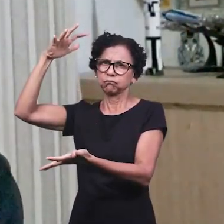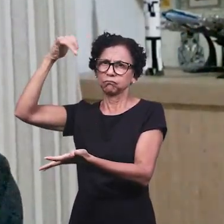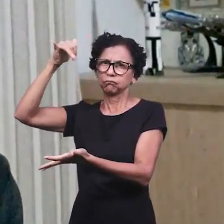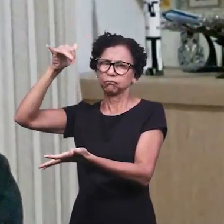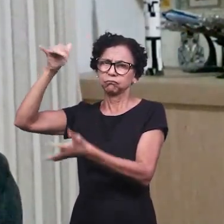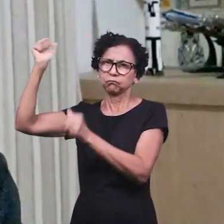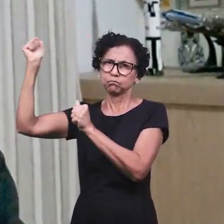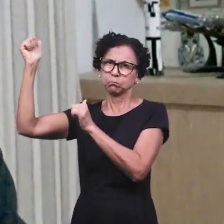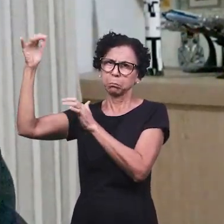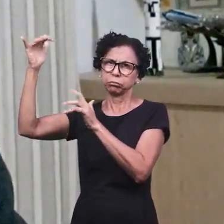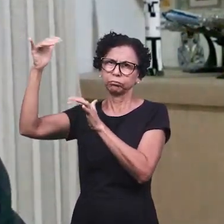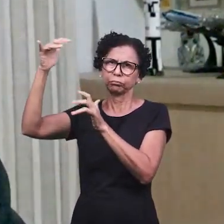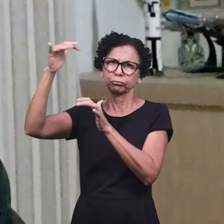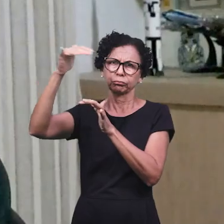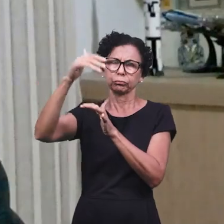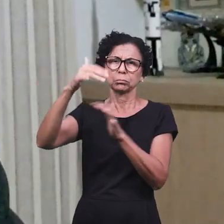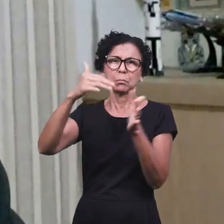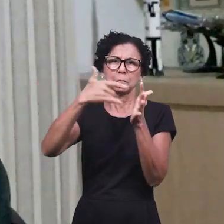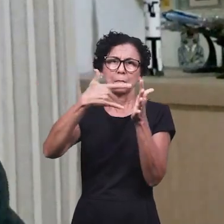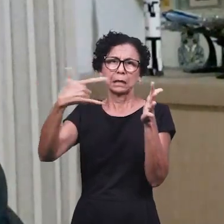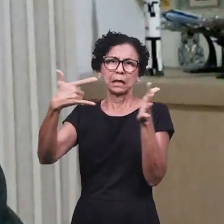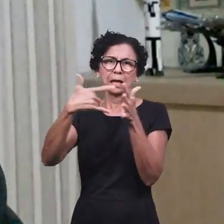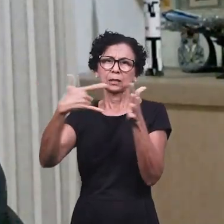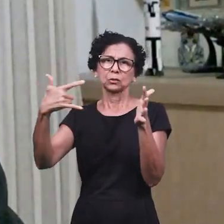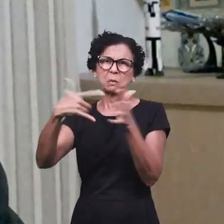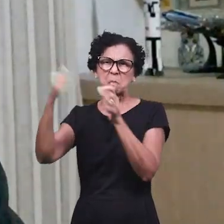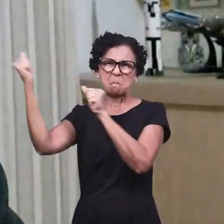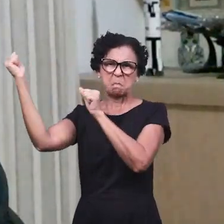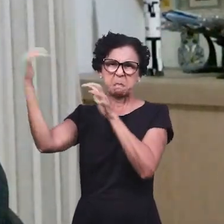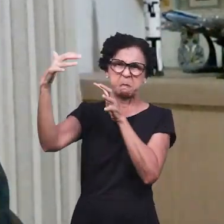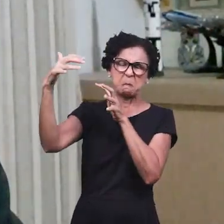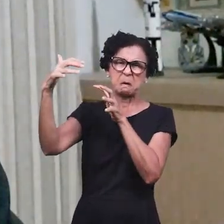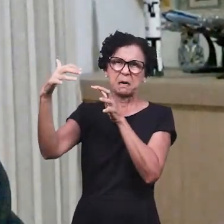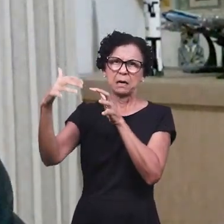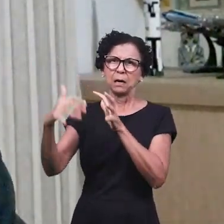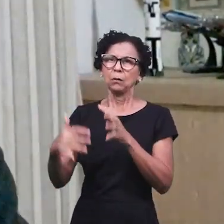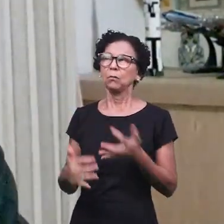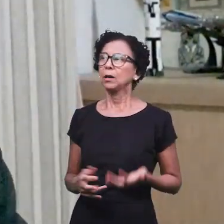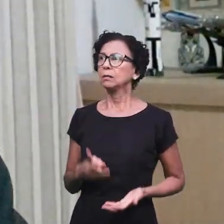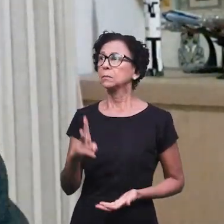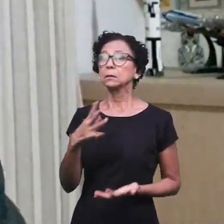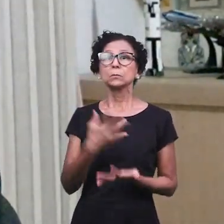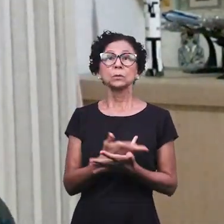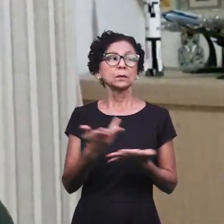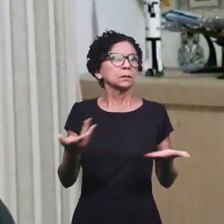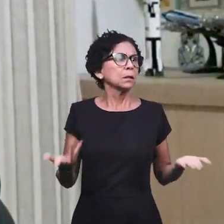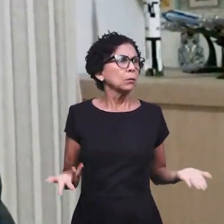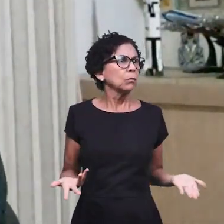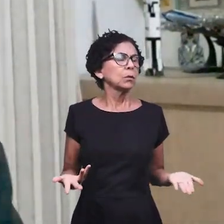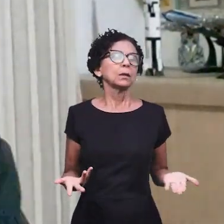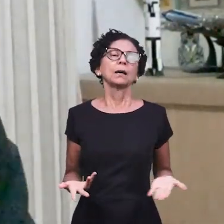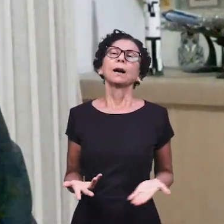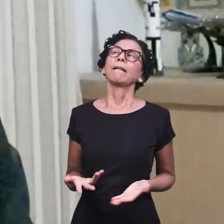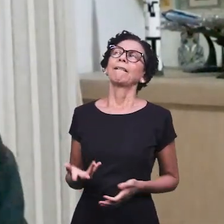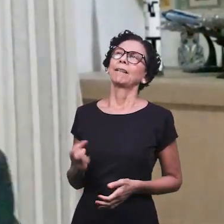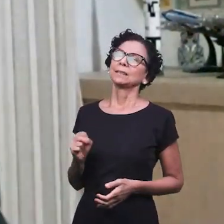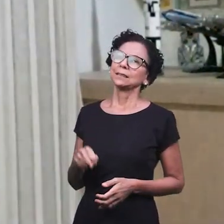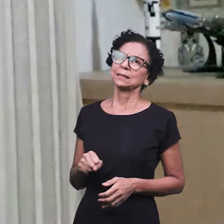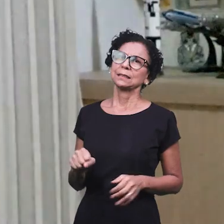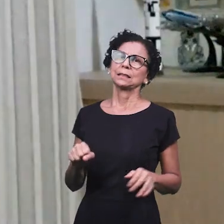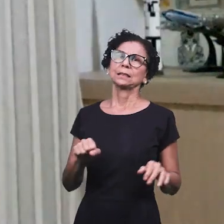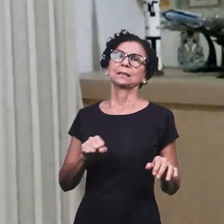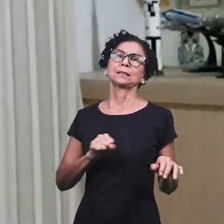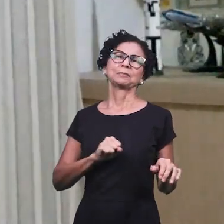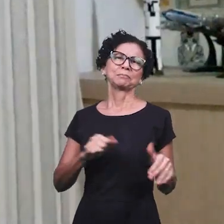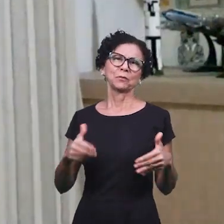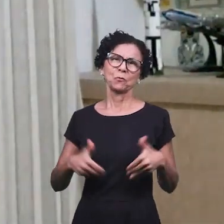sendo liberada do Sol e causar efeitos como tempestades magnéticas. As pessoas podem dizer, mas isso sempre aconteceu?